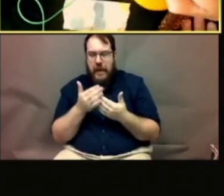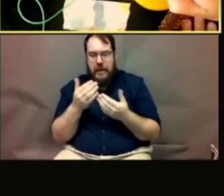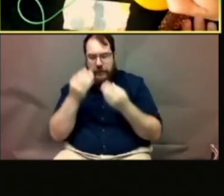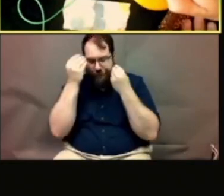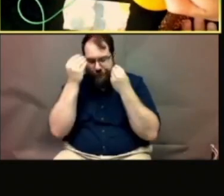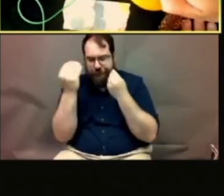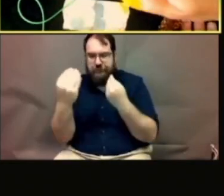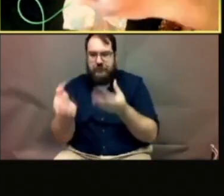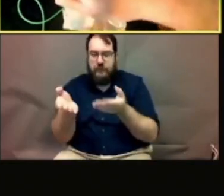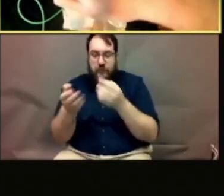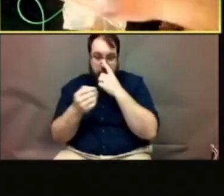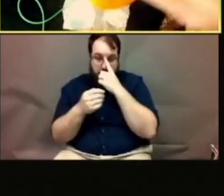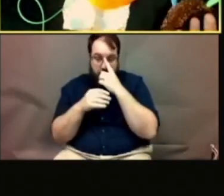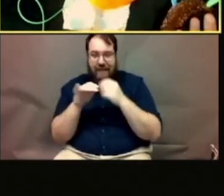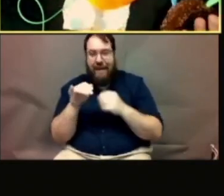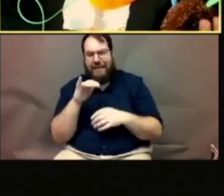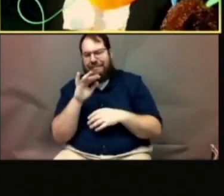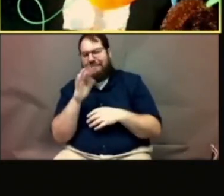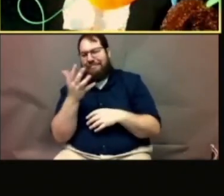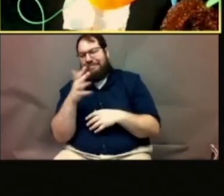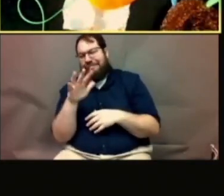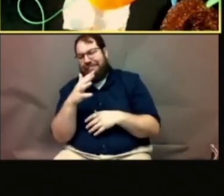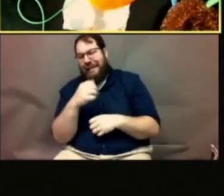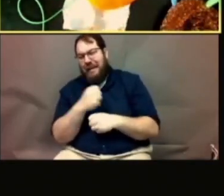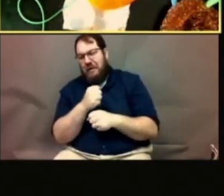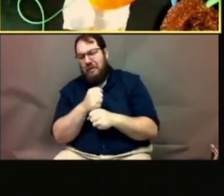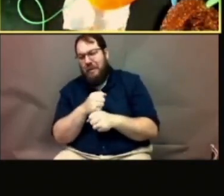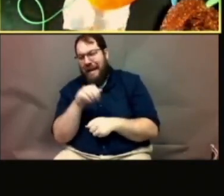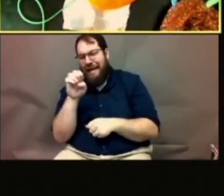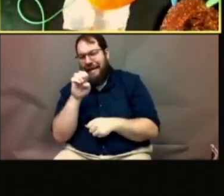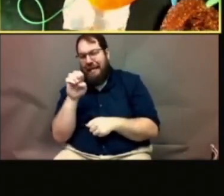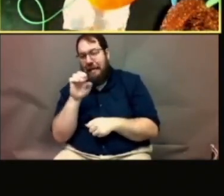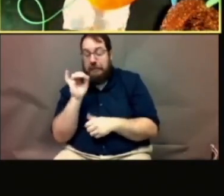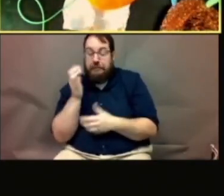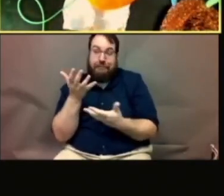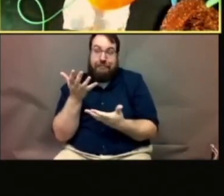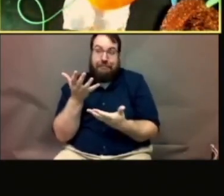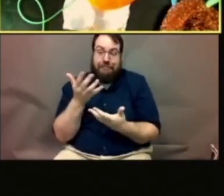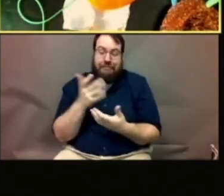Não é fácil, gente. Olha, meio que eu consegui fazer um E aí.